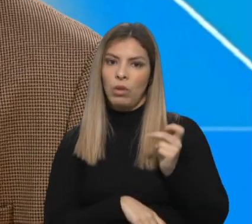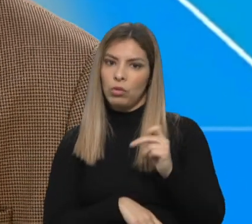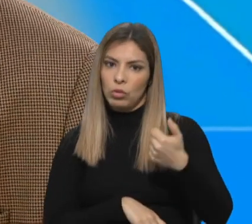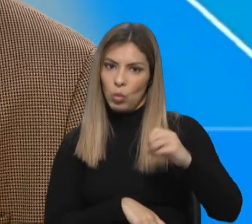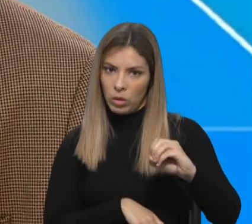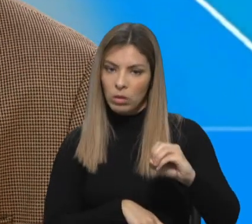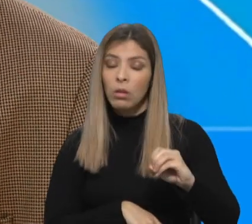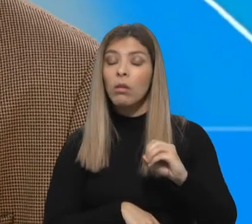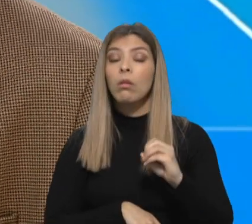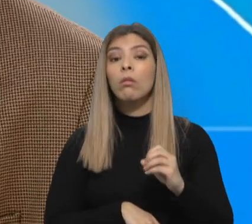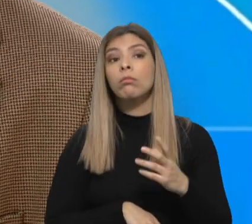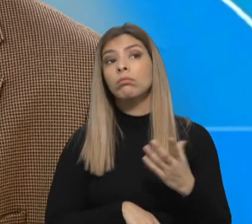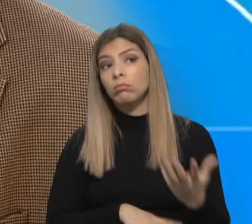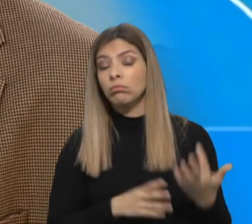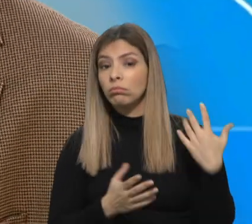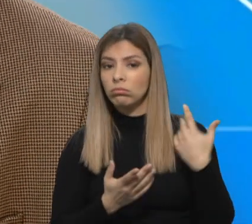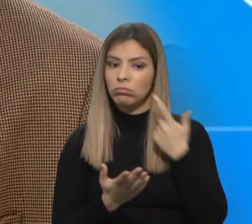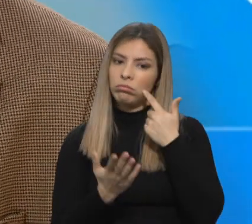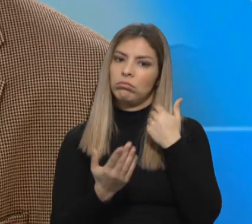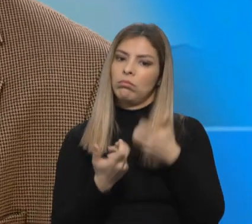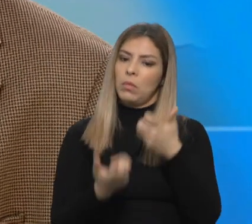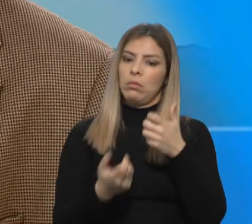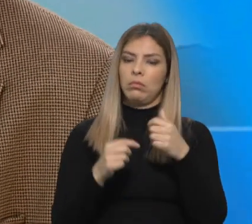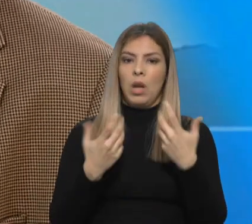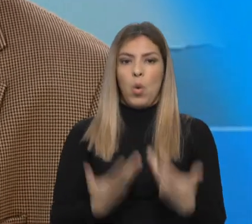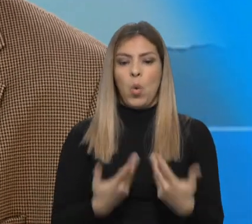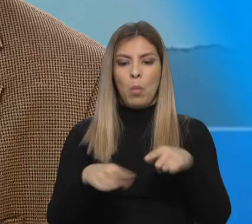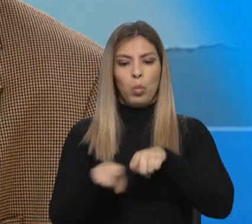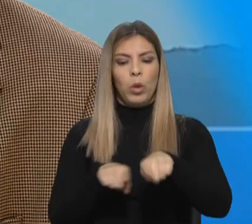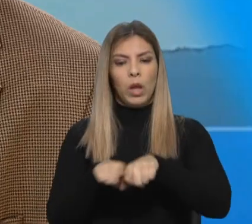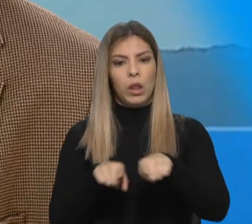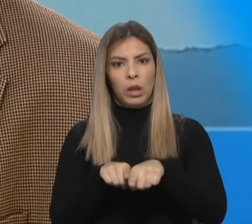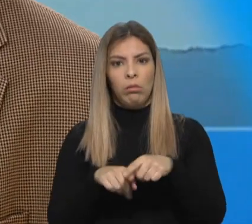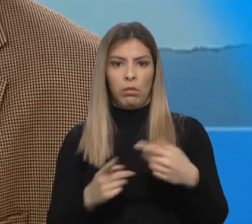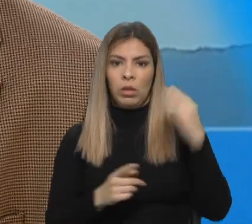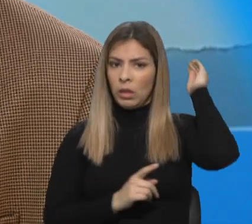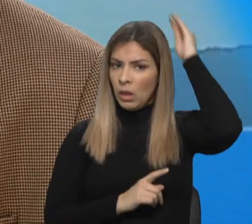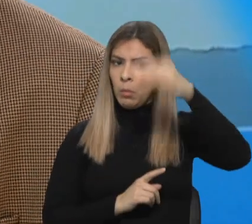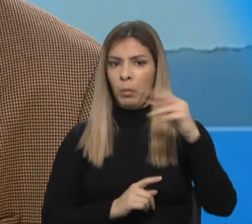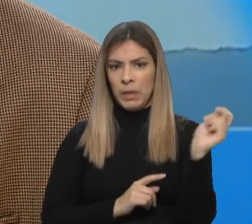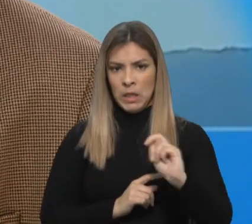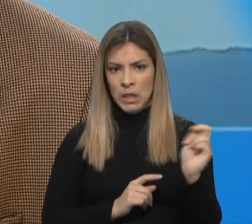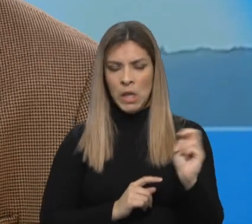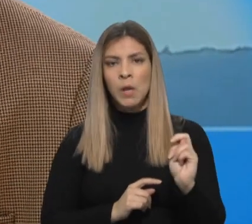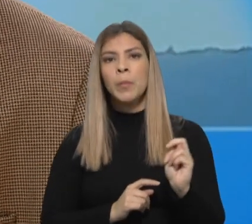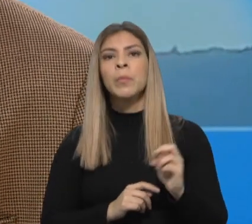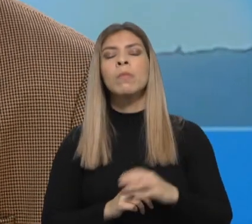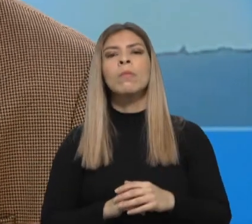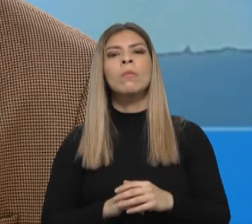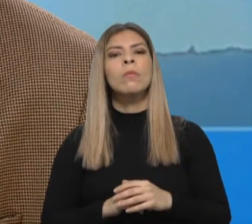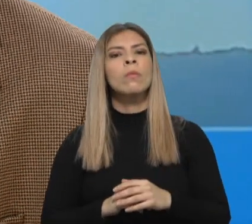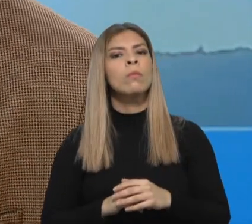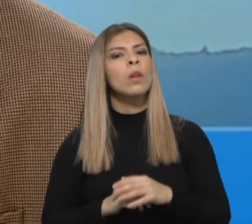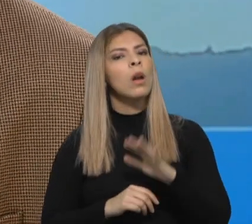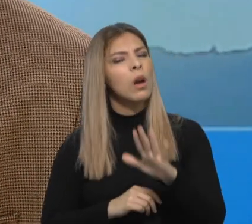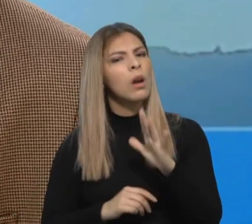é assinalável, de facto, que neste quadro constitucional, neste quadro político da nossa Terceira República, nós tínhamos tido uma variedade e uma plétora de